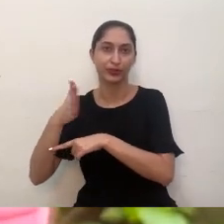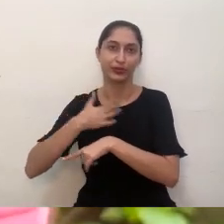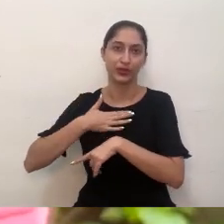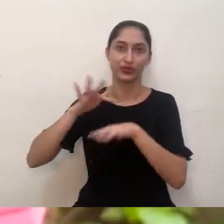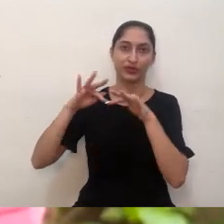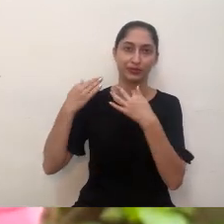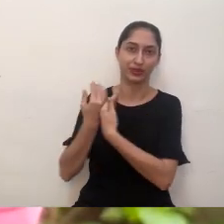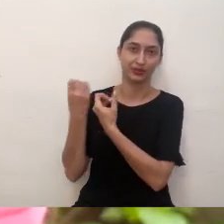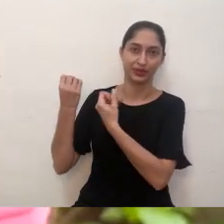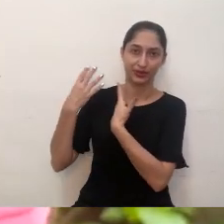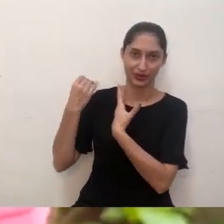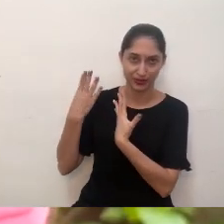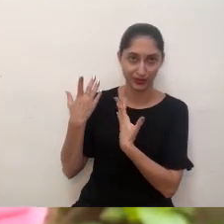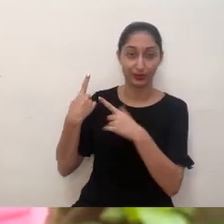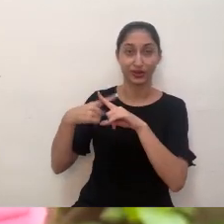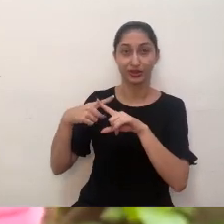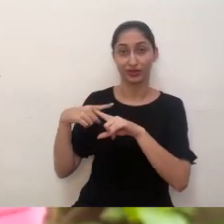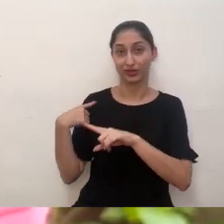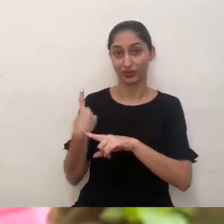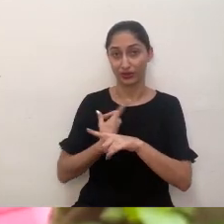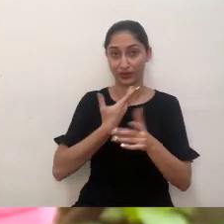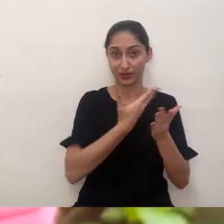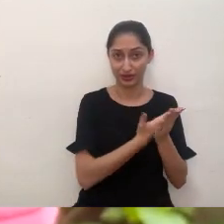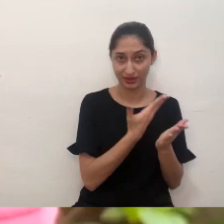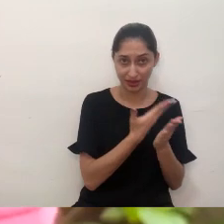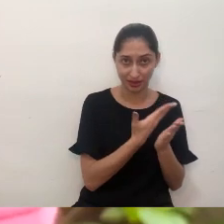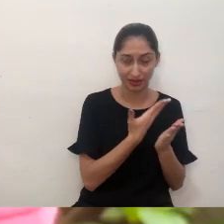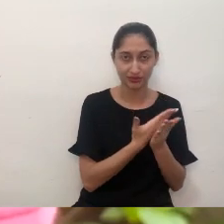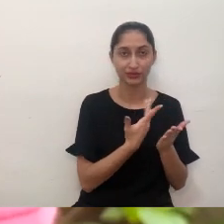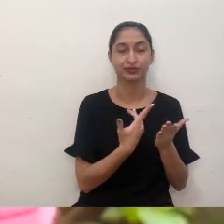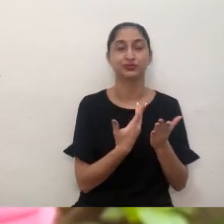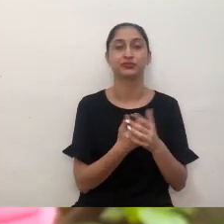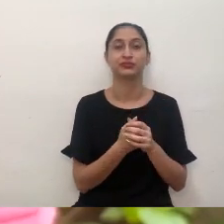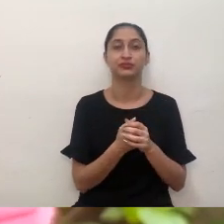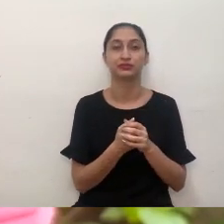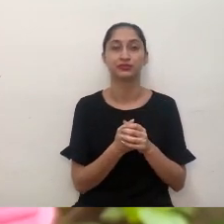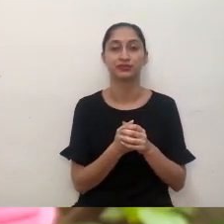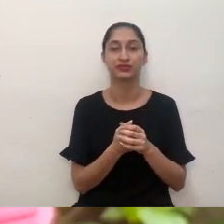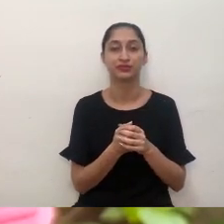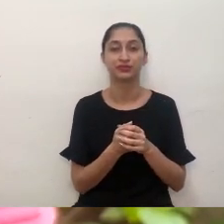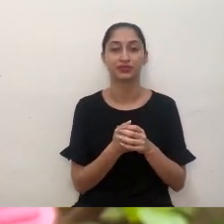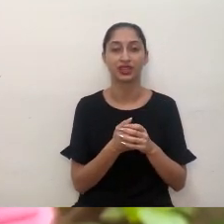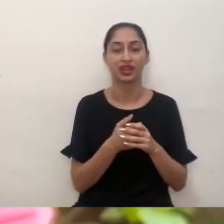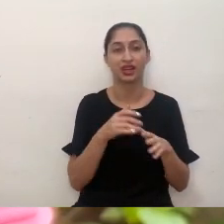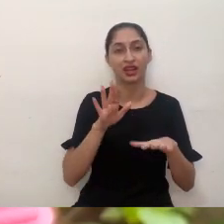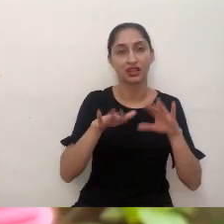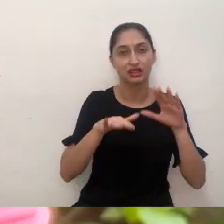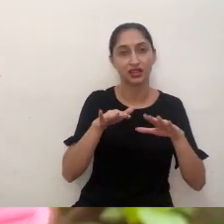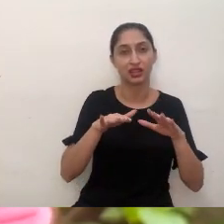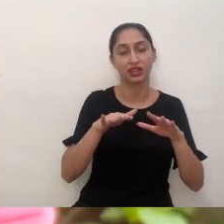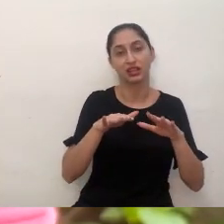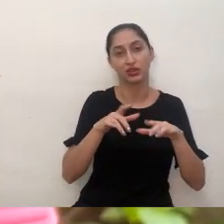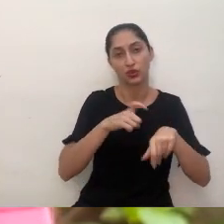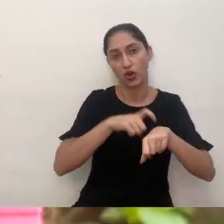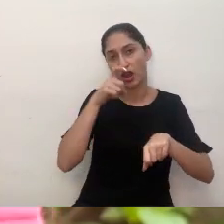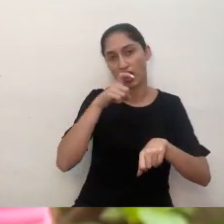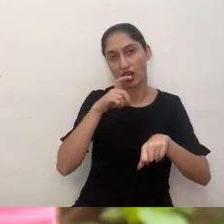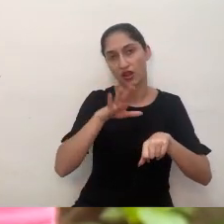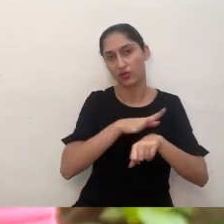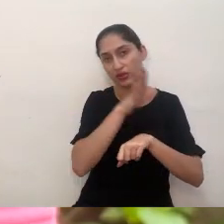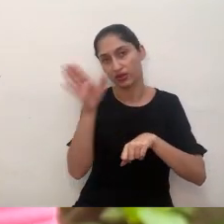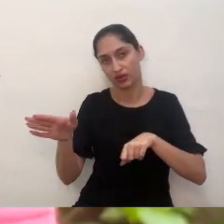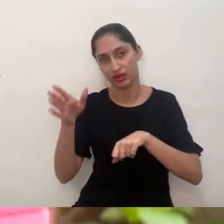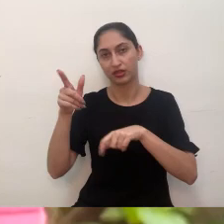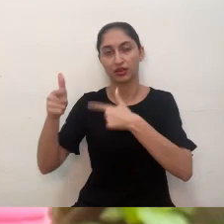gente estudava e aí no período das aulas, né, a gente ia para a